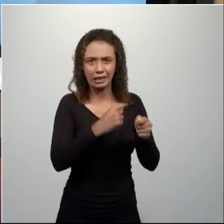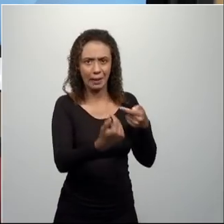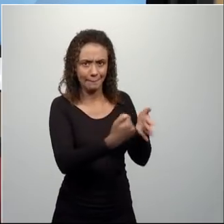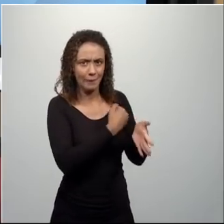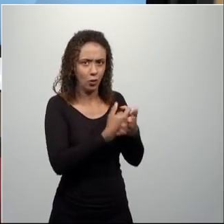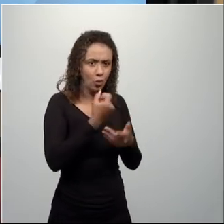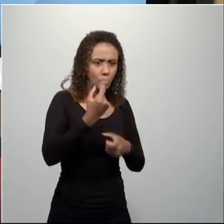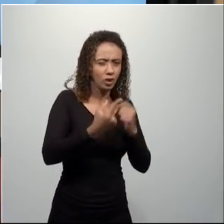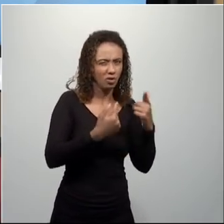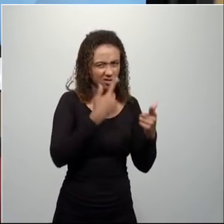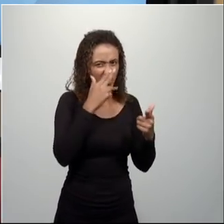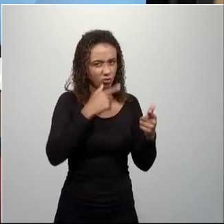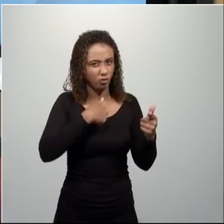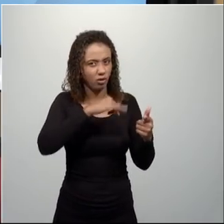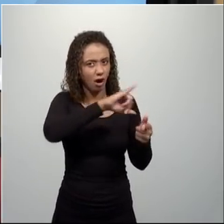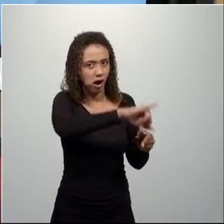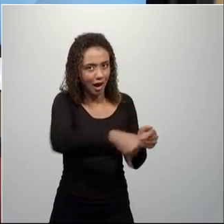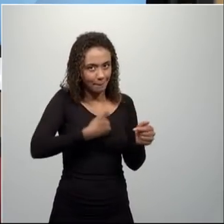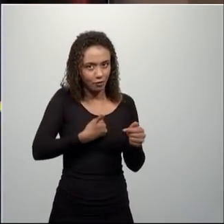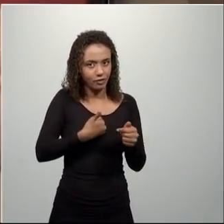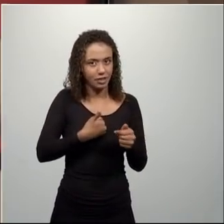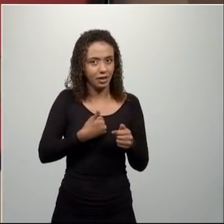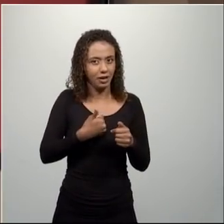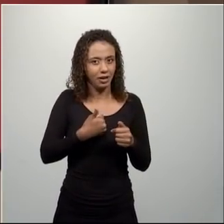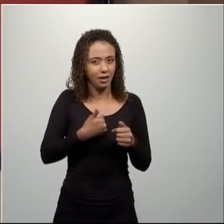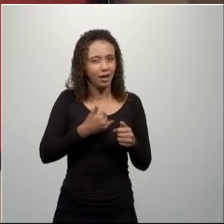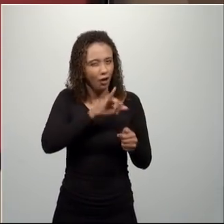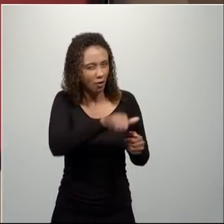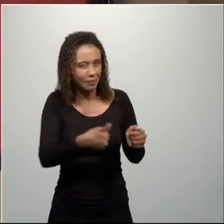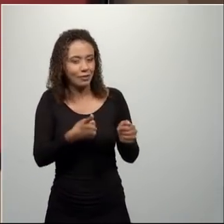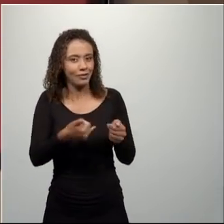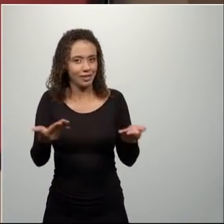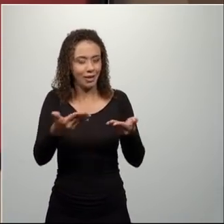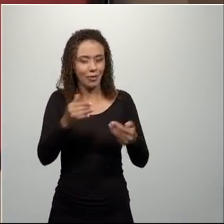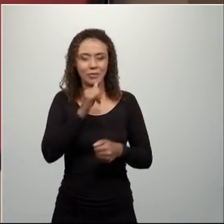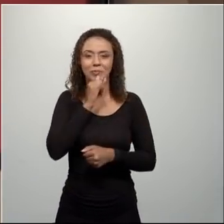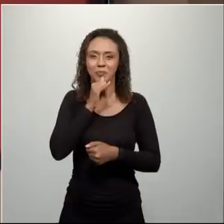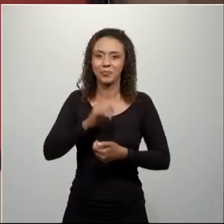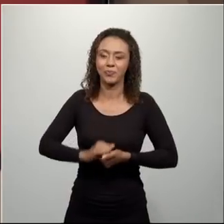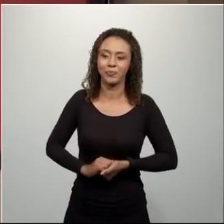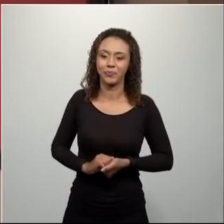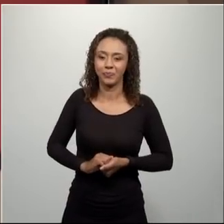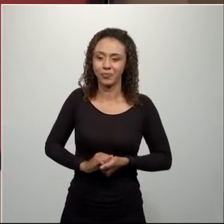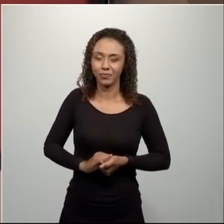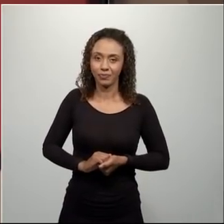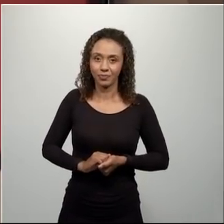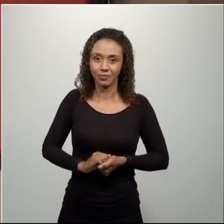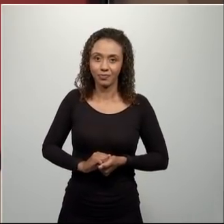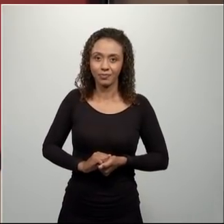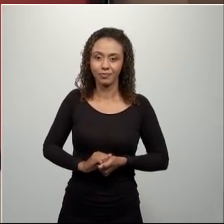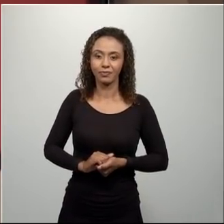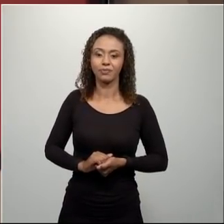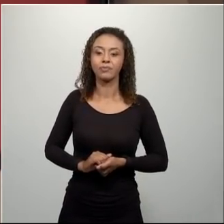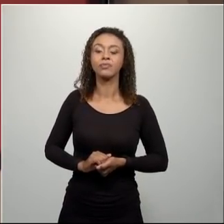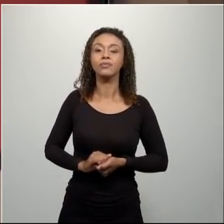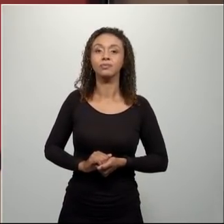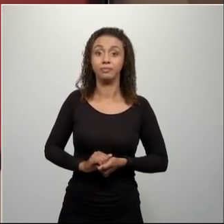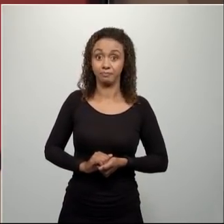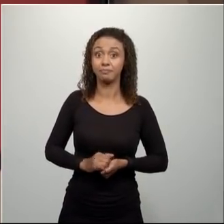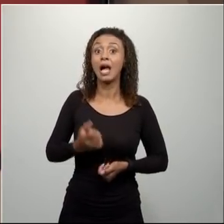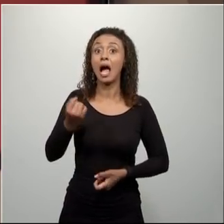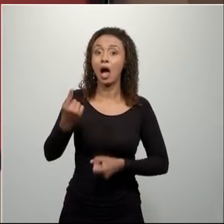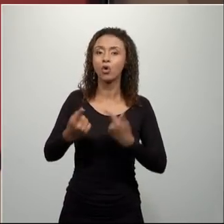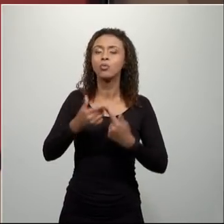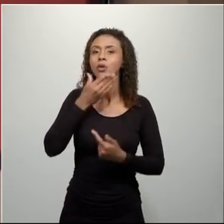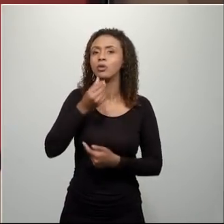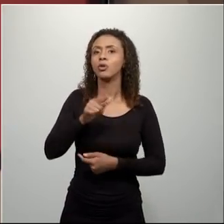aqui vou aproveitar que eu acho que da parte anterior então tem alguma sun do